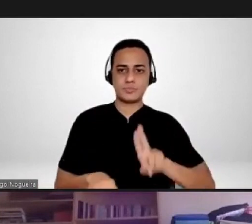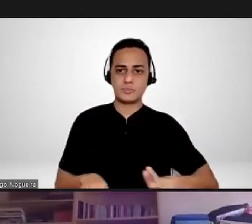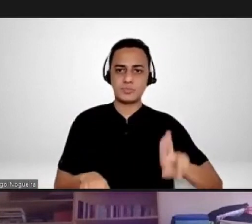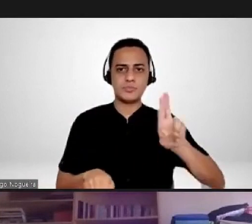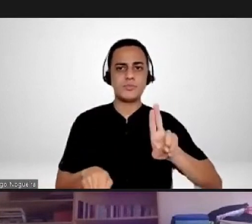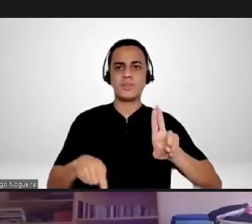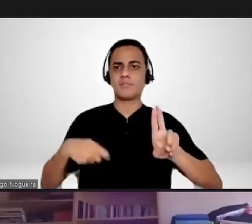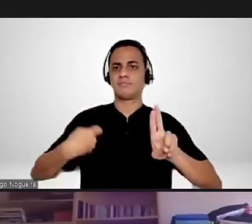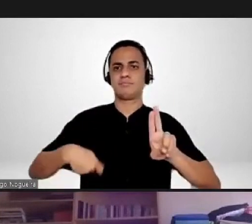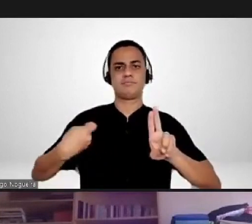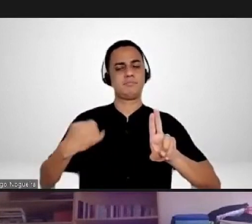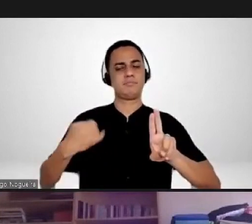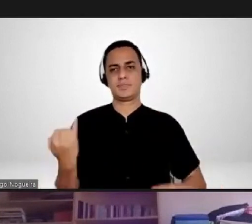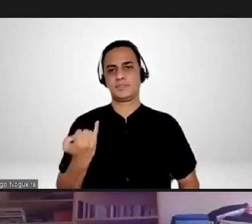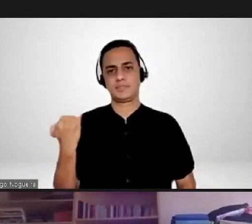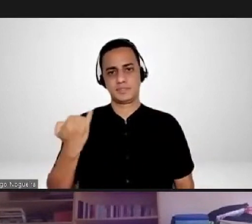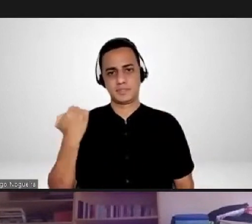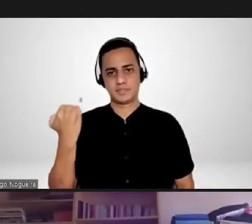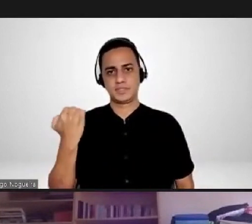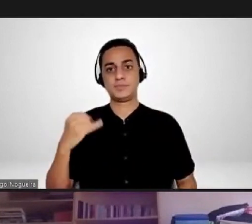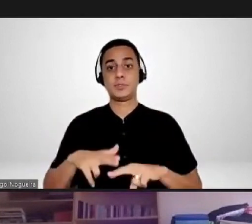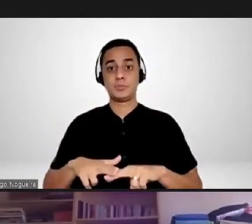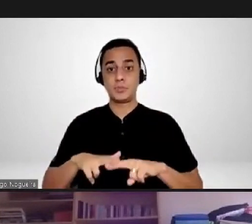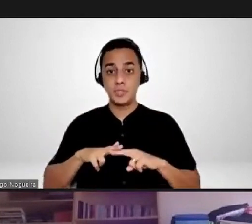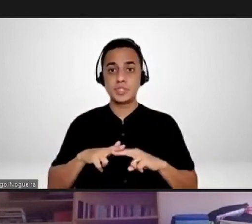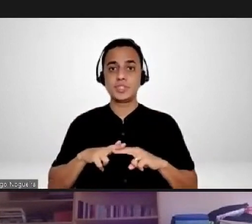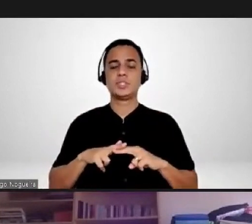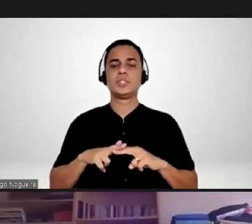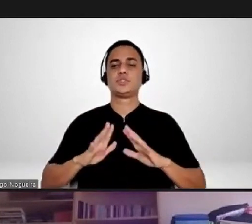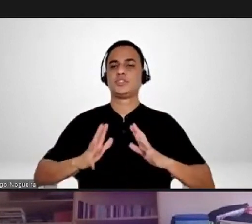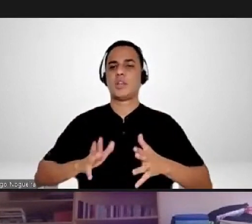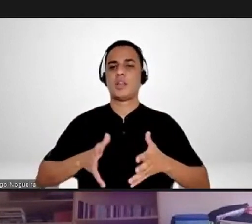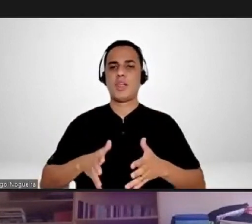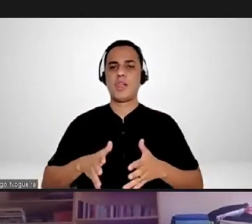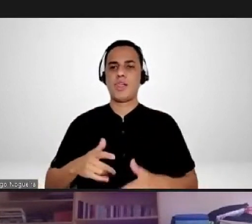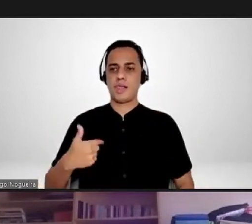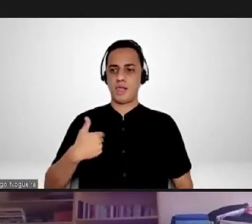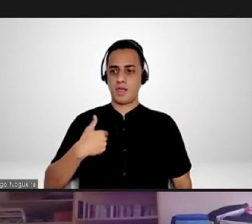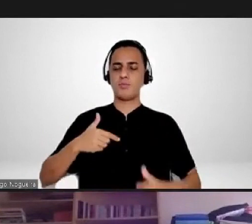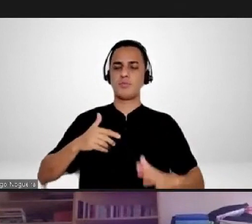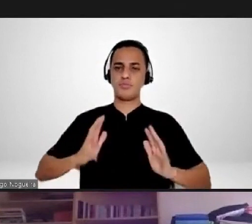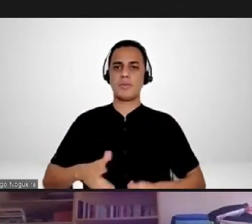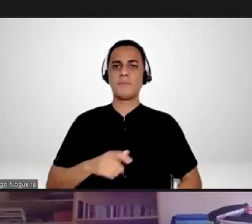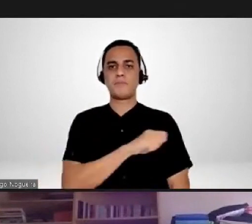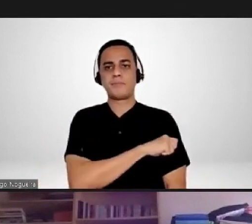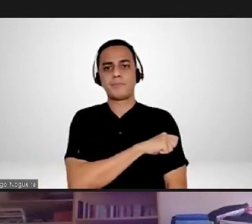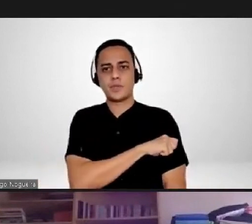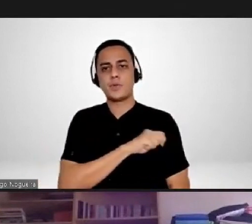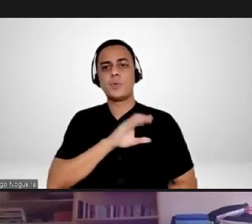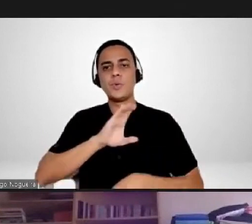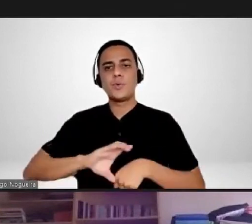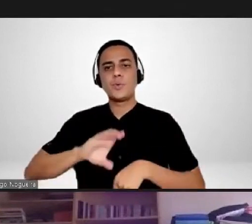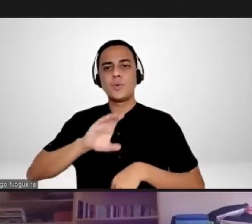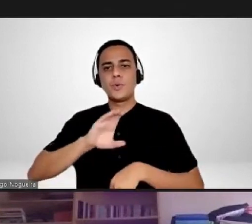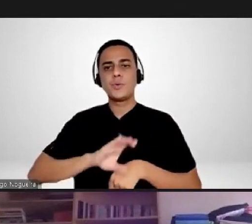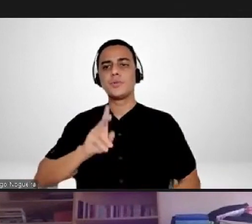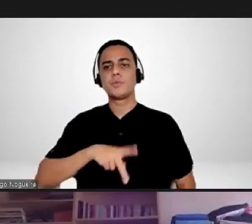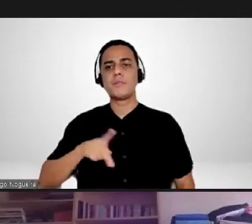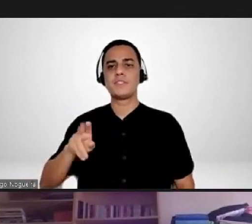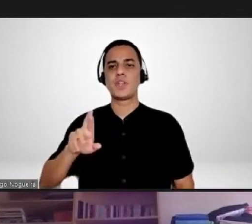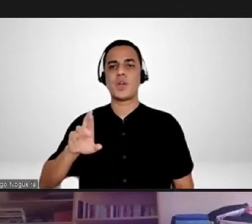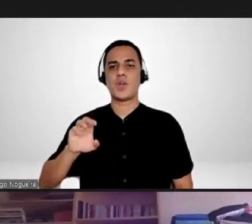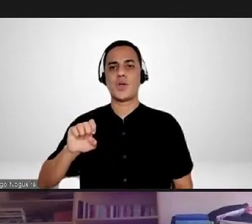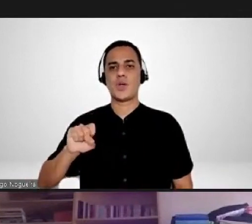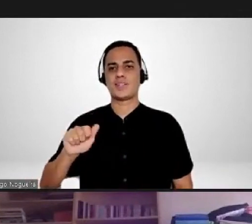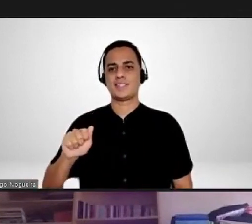fundamental, né? Então, desde eu fui aluno, por exemplo, de um curso que a professora Rosa